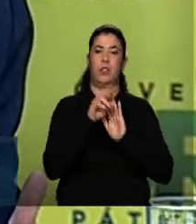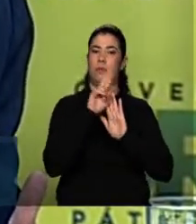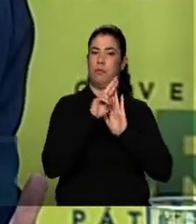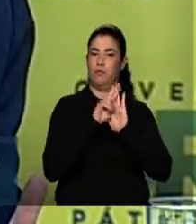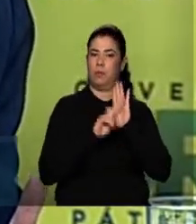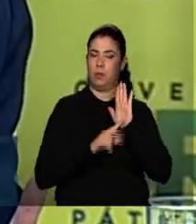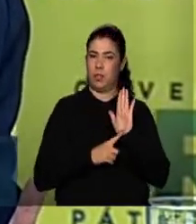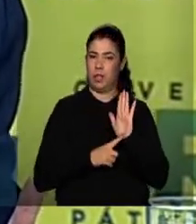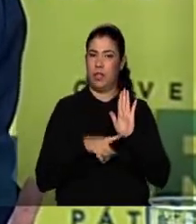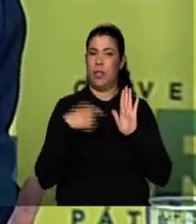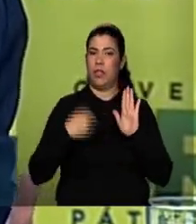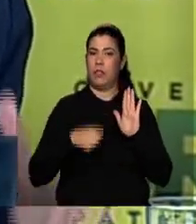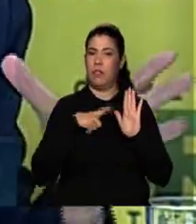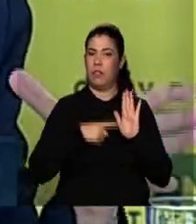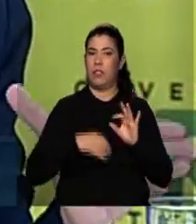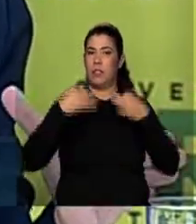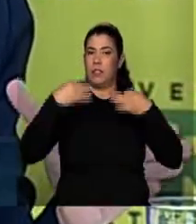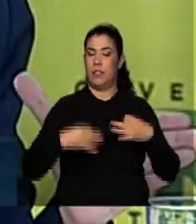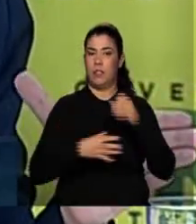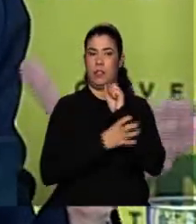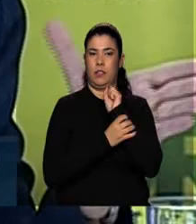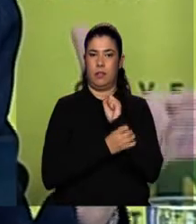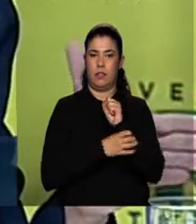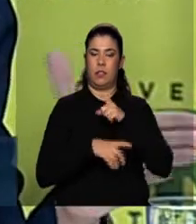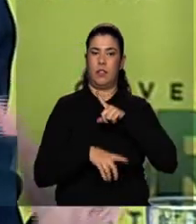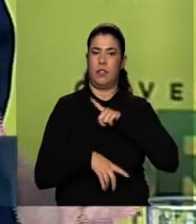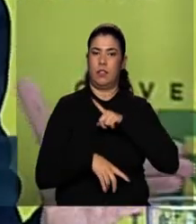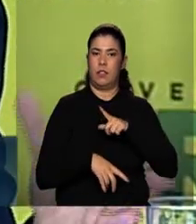queria garantir que tivesse um porte